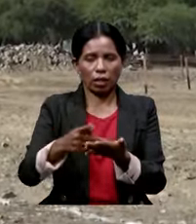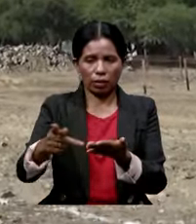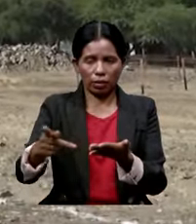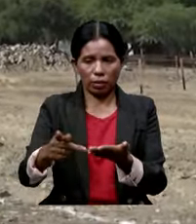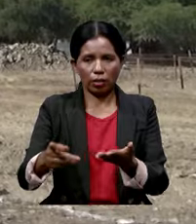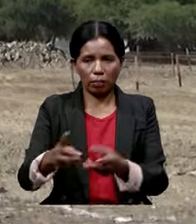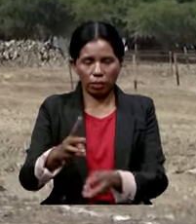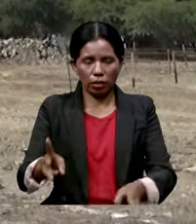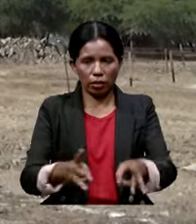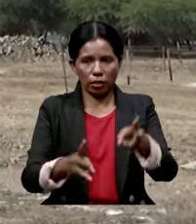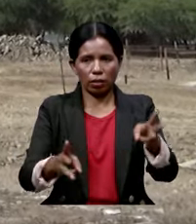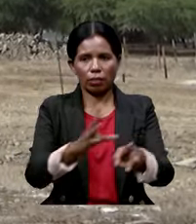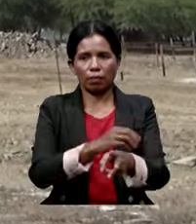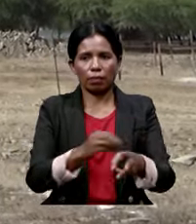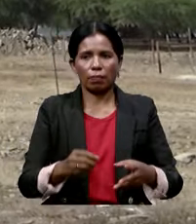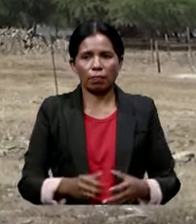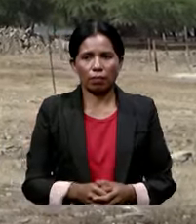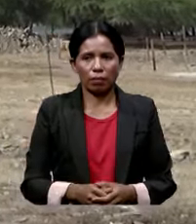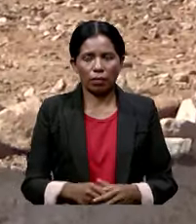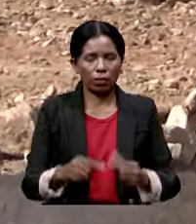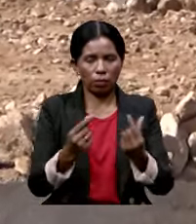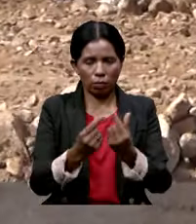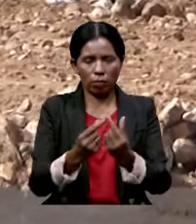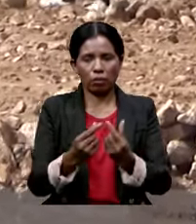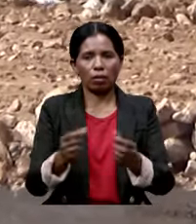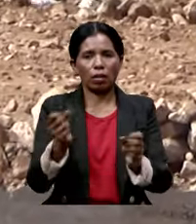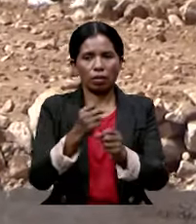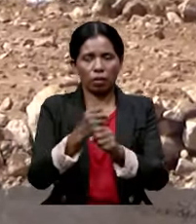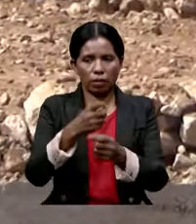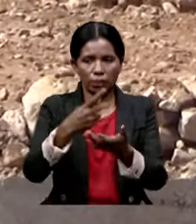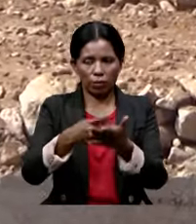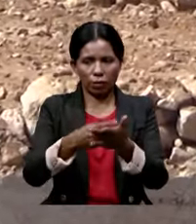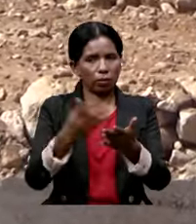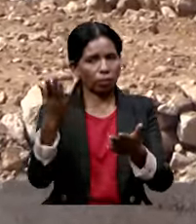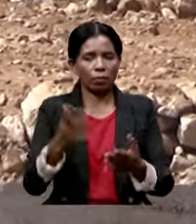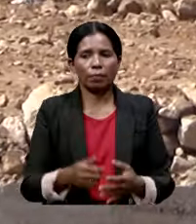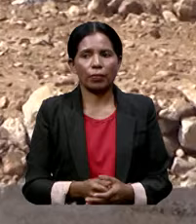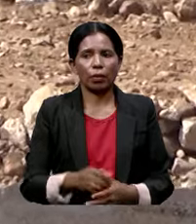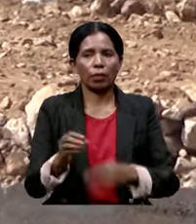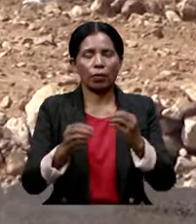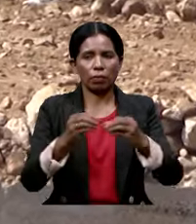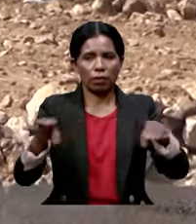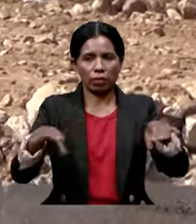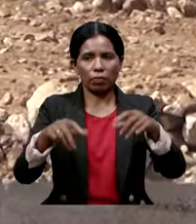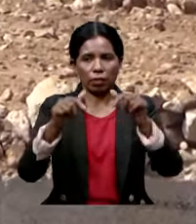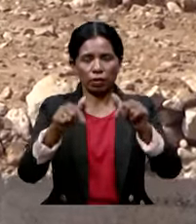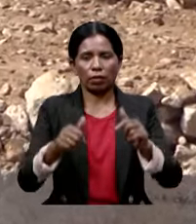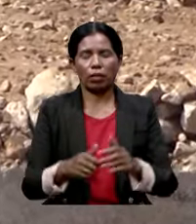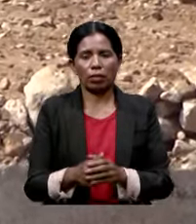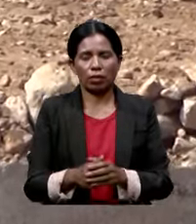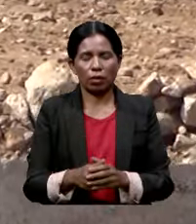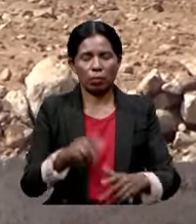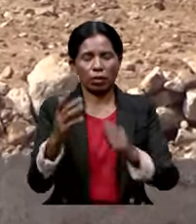dalang, dalang yang apa kau tidak tu perjitu. Kono ba servisu ne ene estrangeru ho